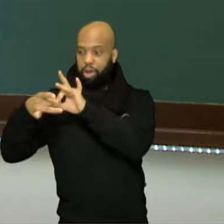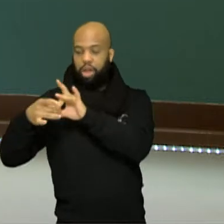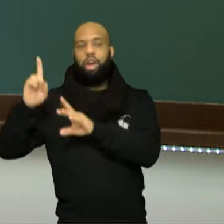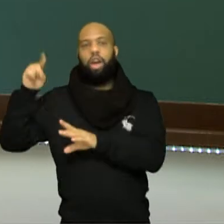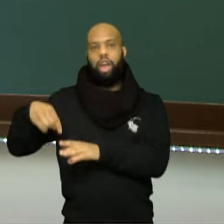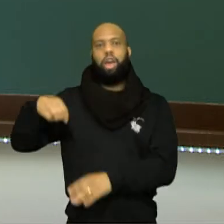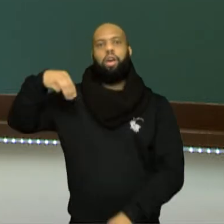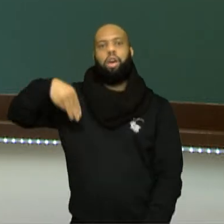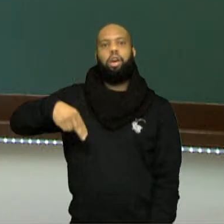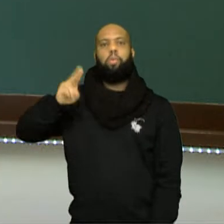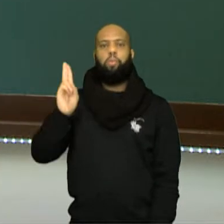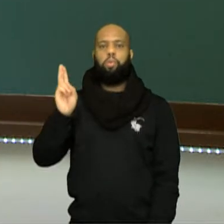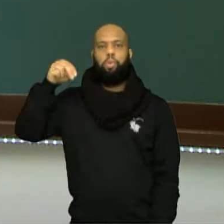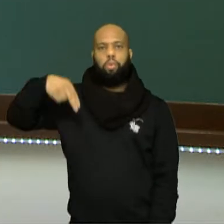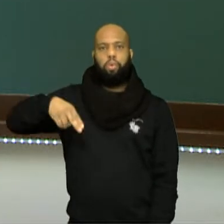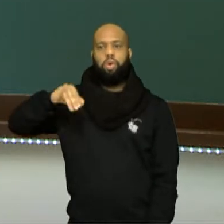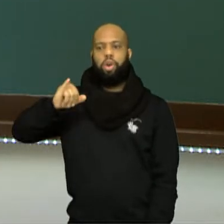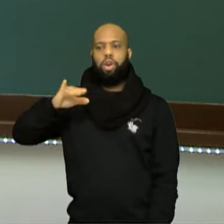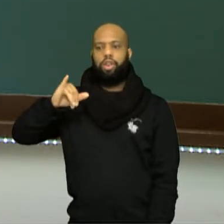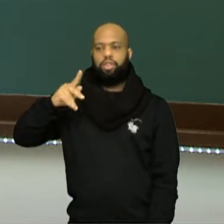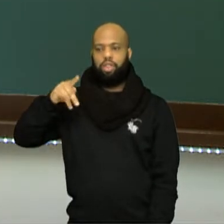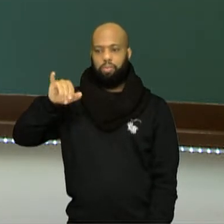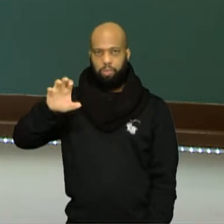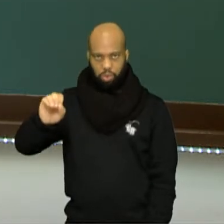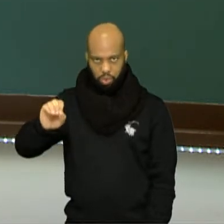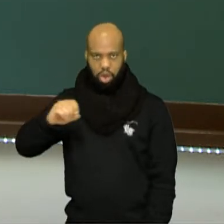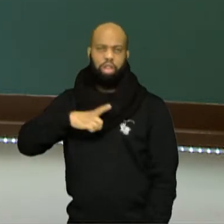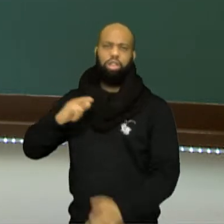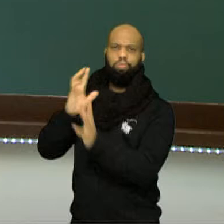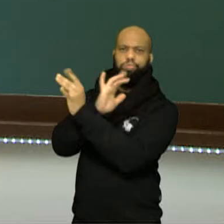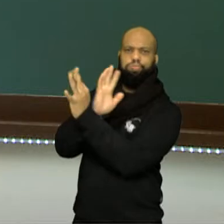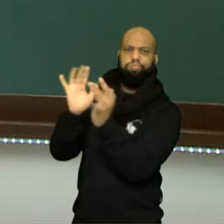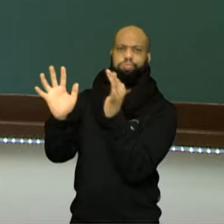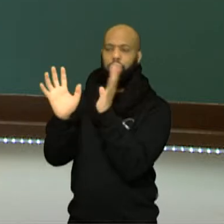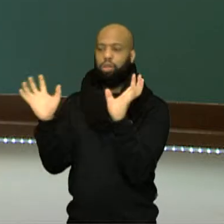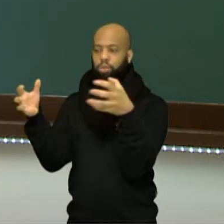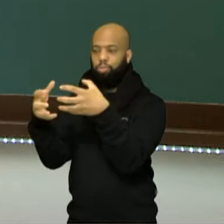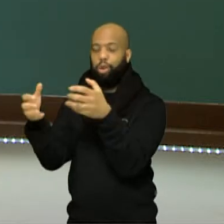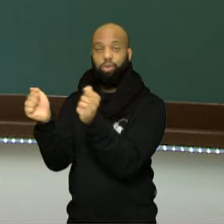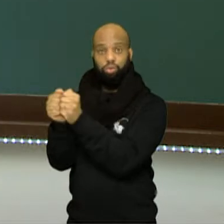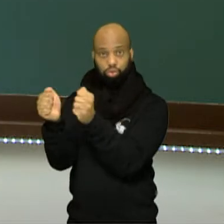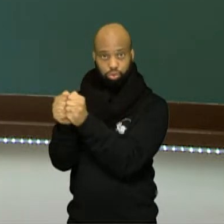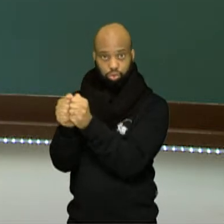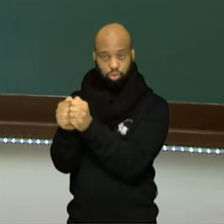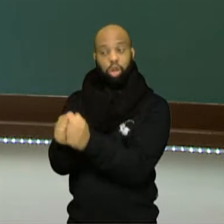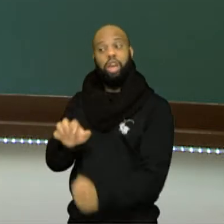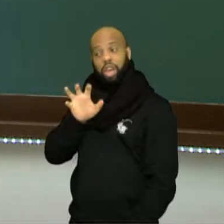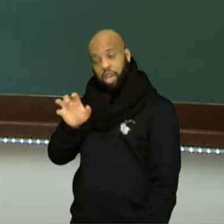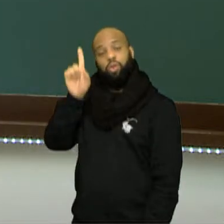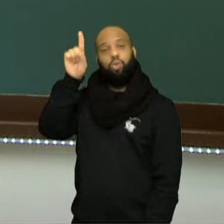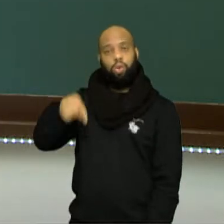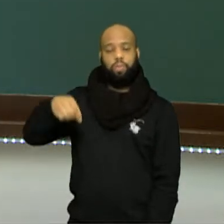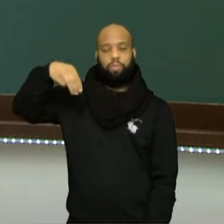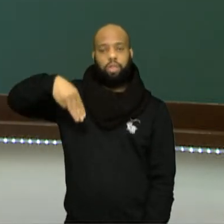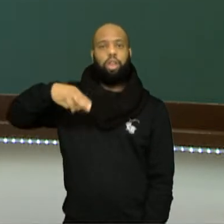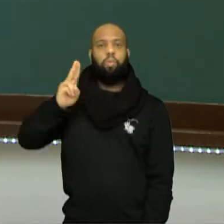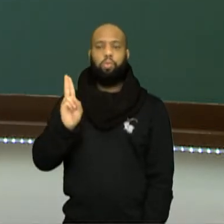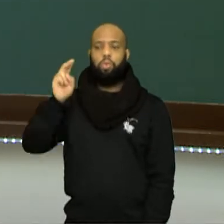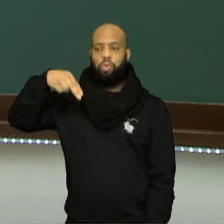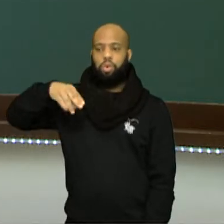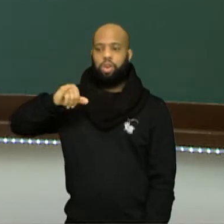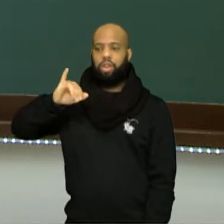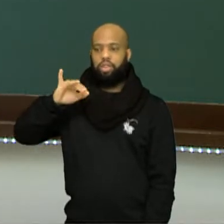esse aglomerado de pessoas, né, que estão reunidas no espaço urbano, né? Porém,